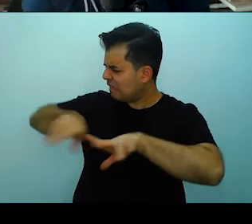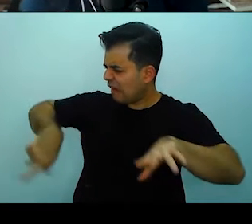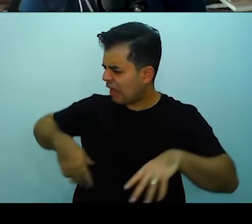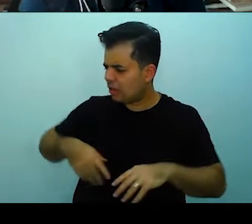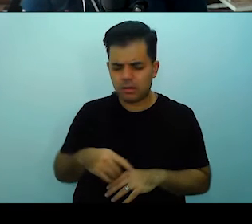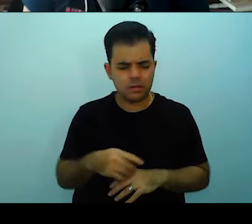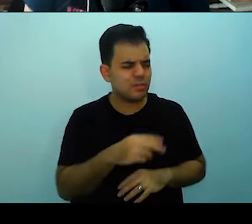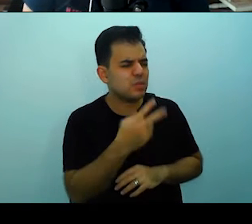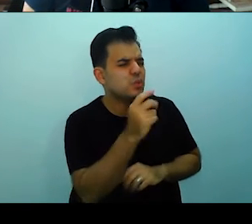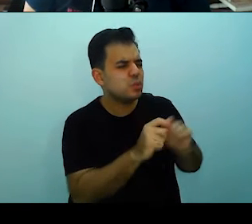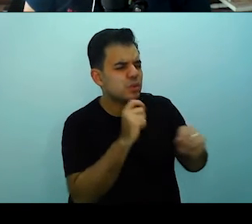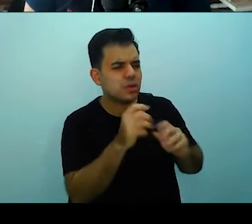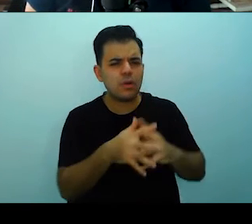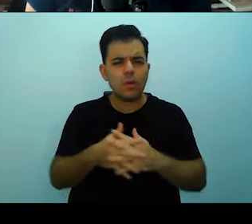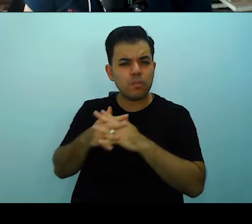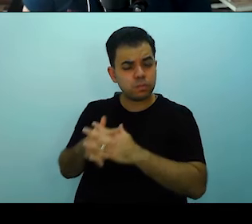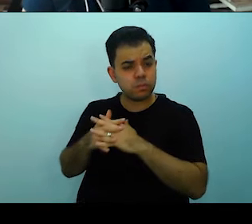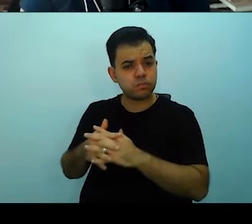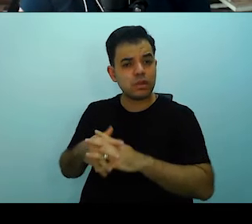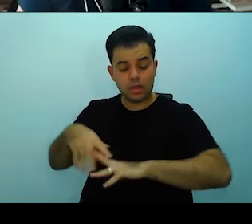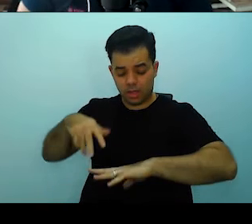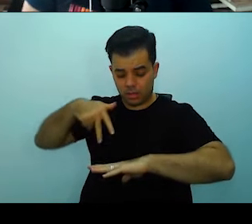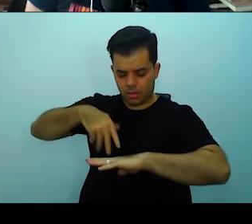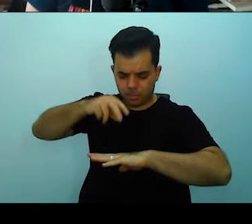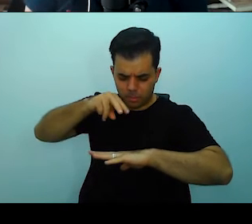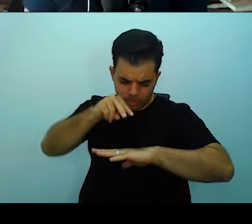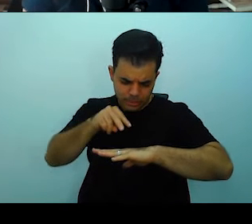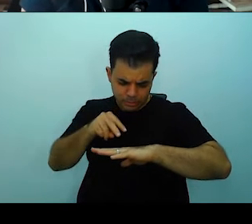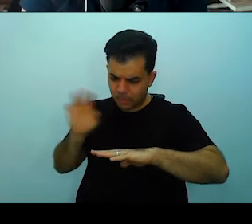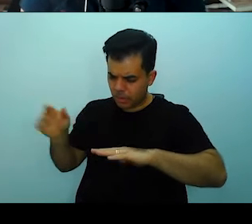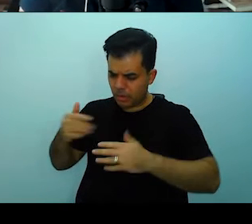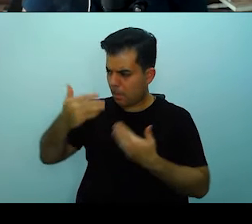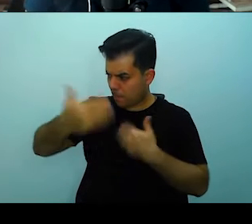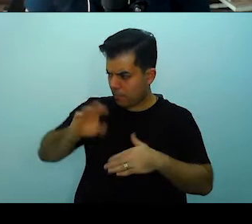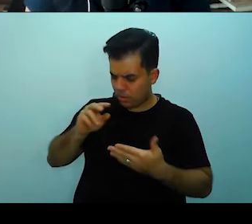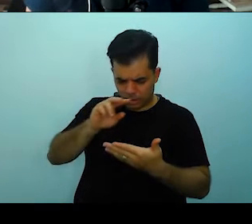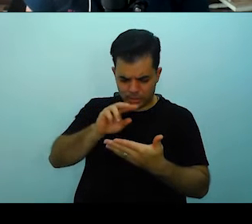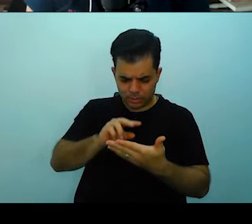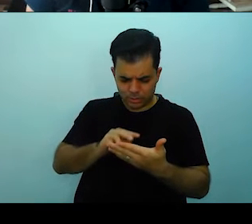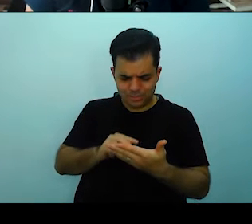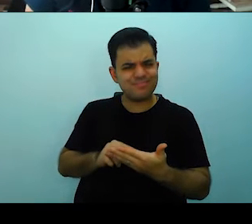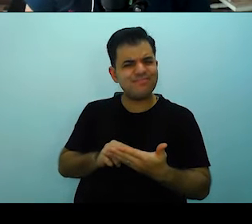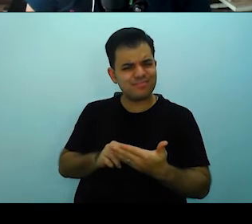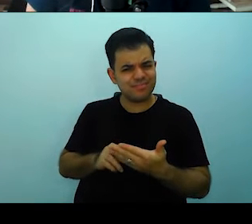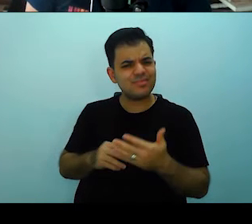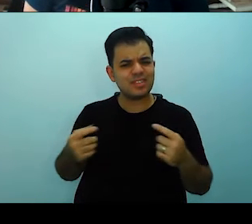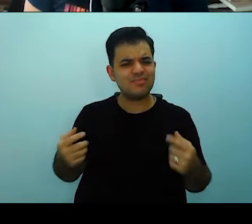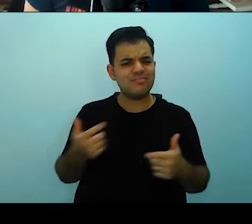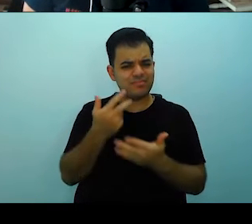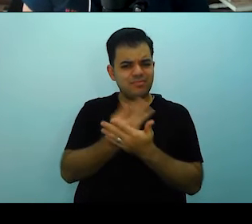passar a semântica. E com a ausência da semântica, nós não podemos dizer que existe